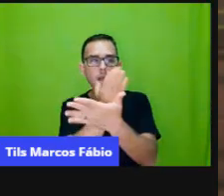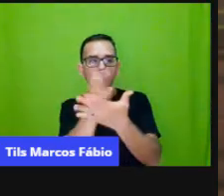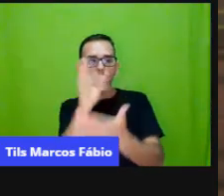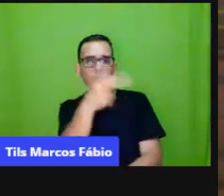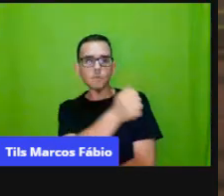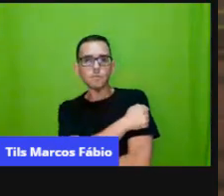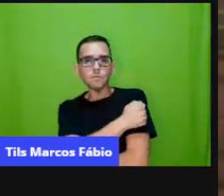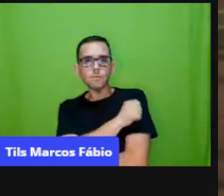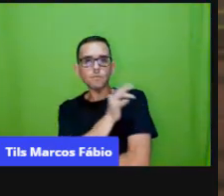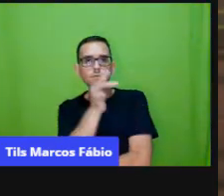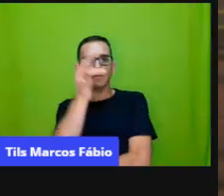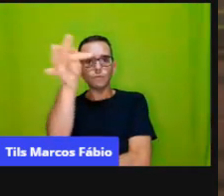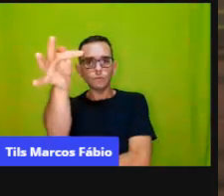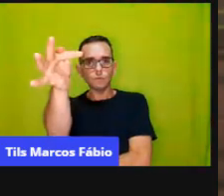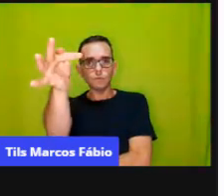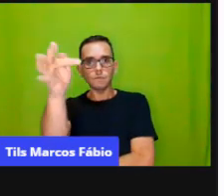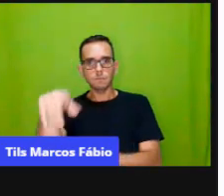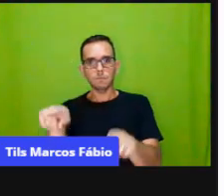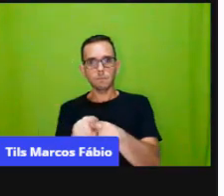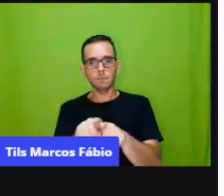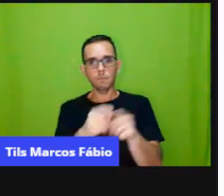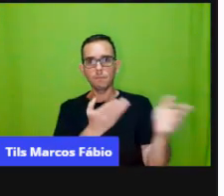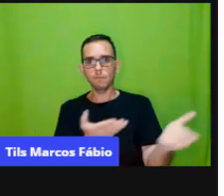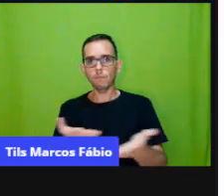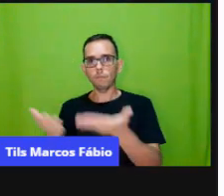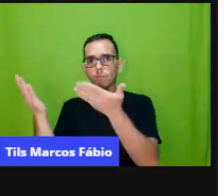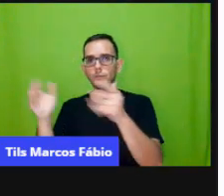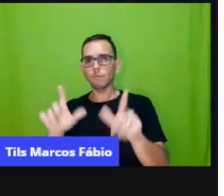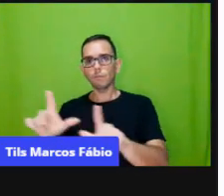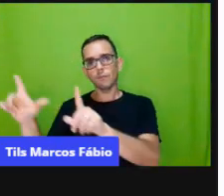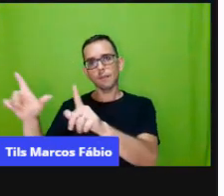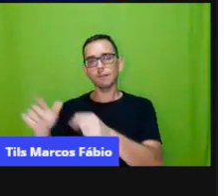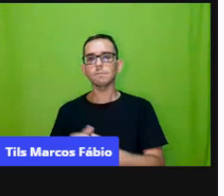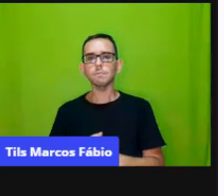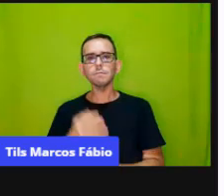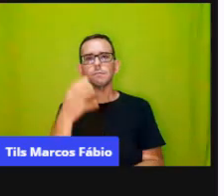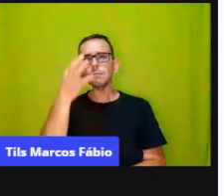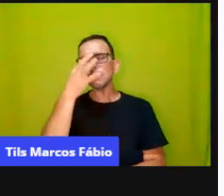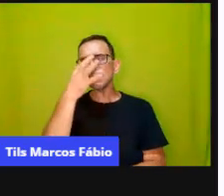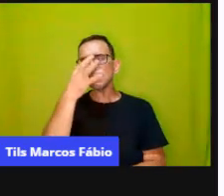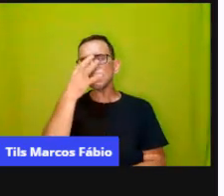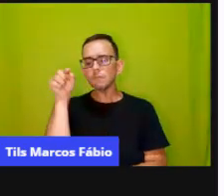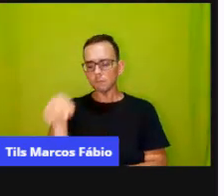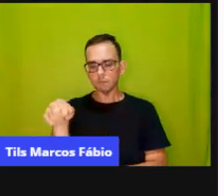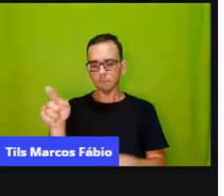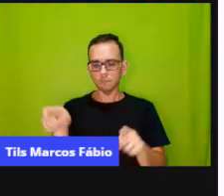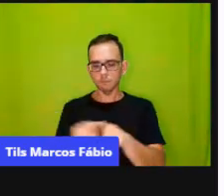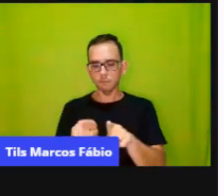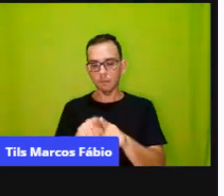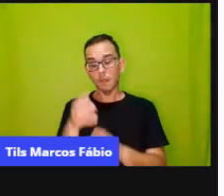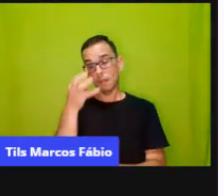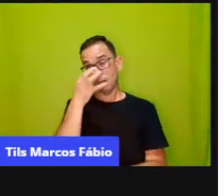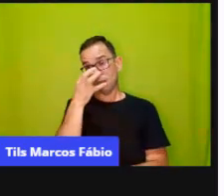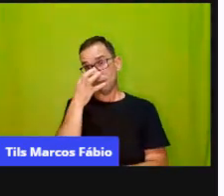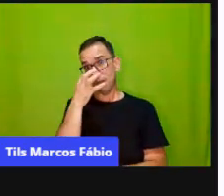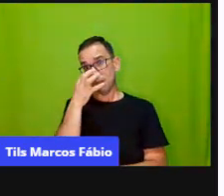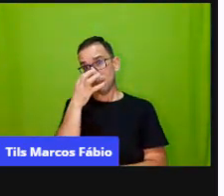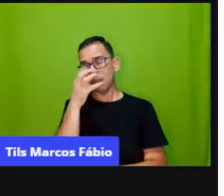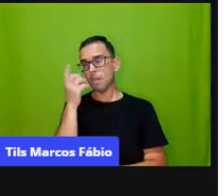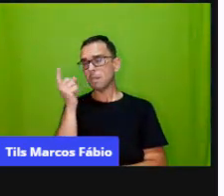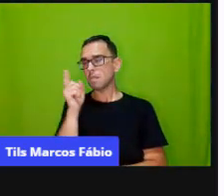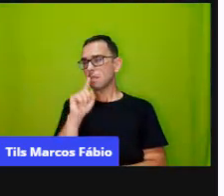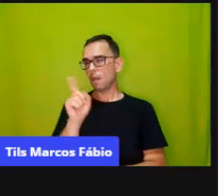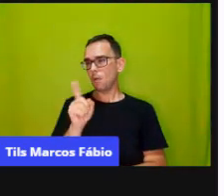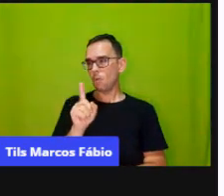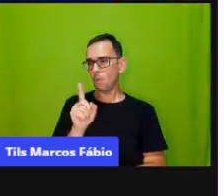futuro, né? Então, passa o próximo slide, por favor. Vamos olhar aqui, vocês vão ver que a gente não vai se